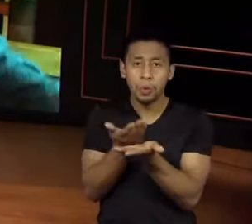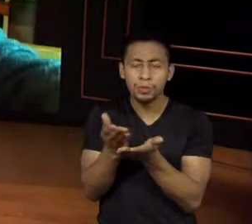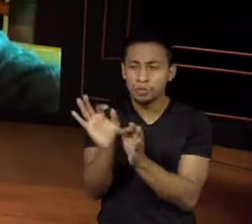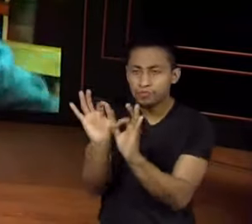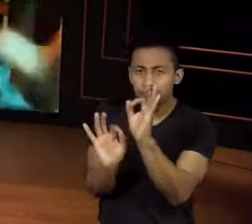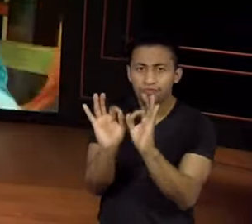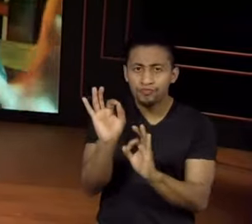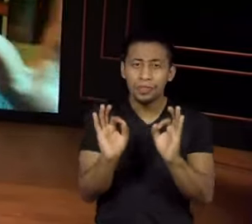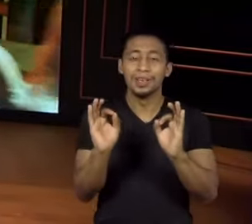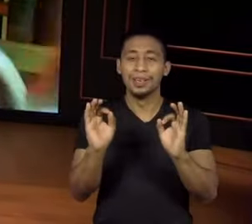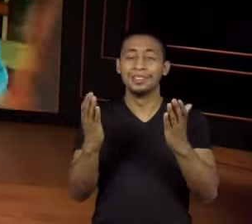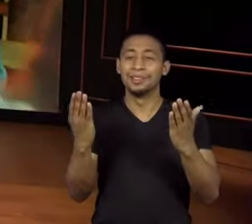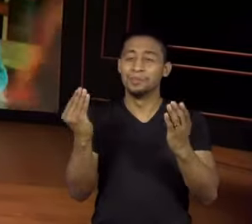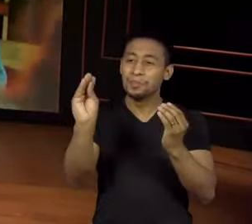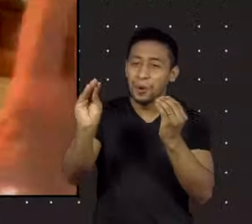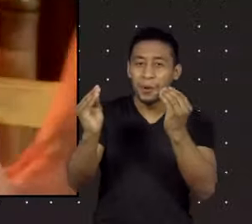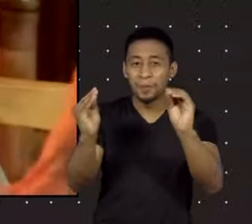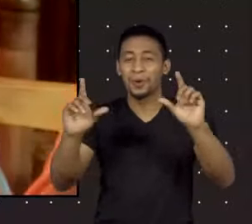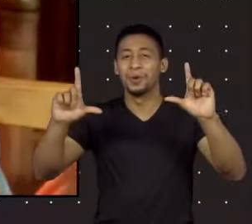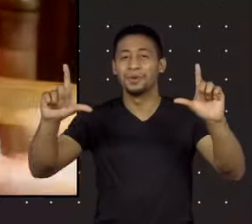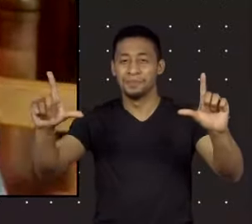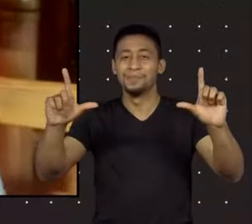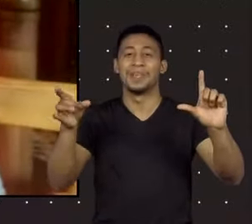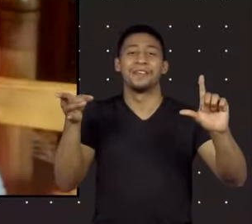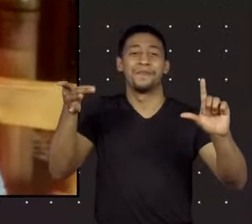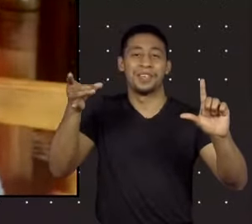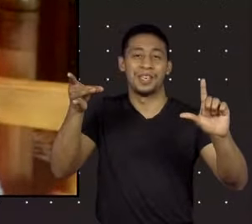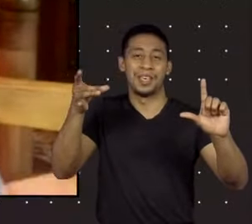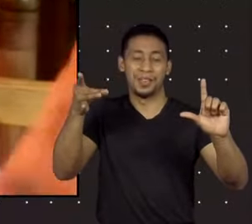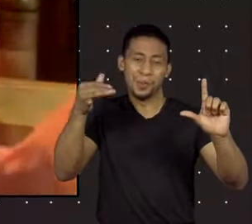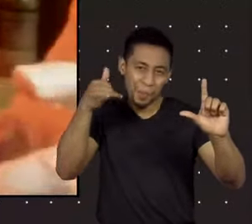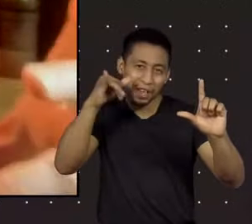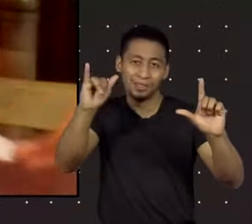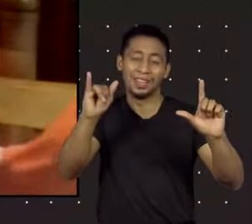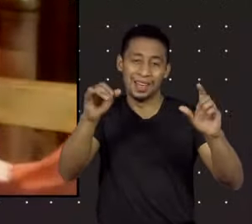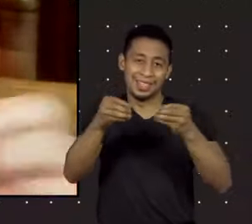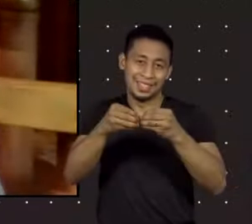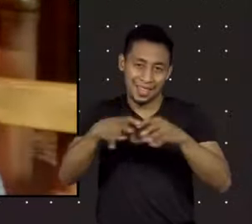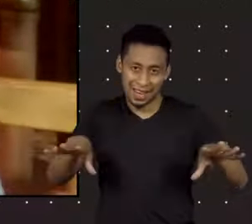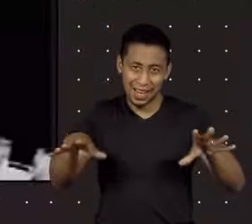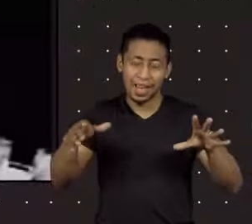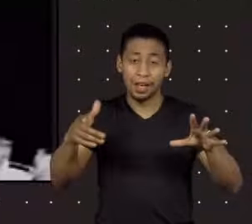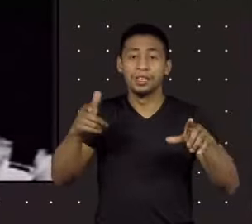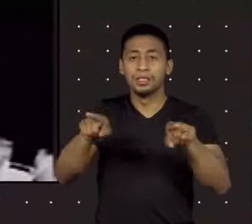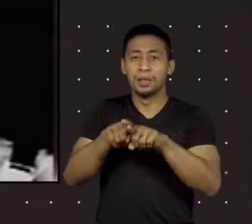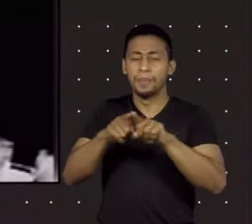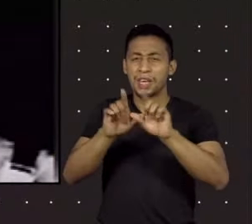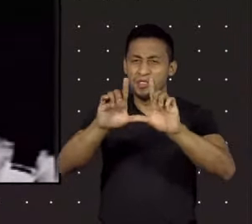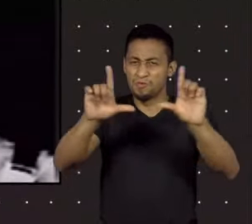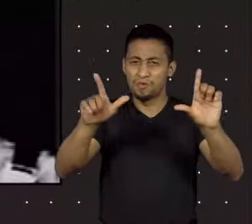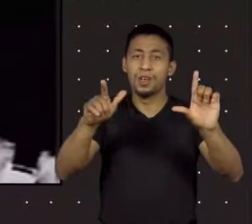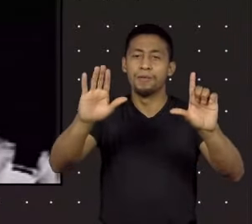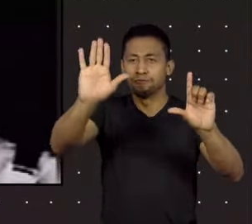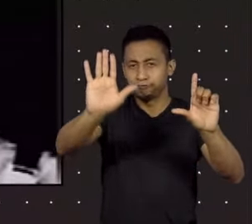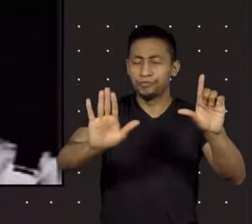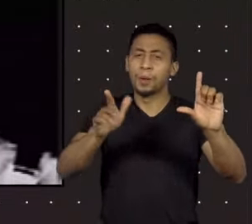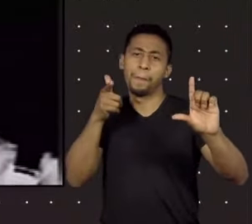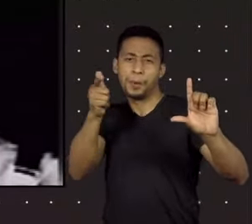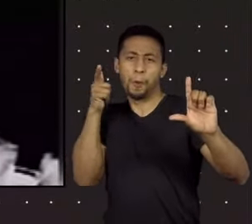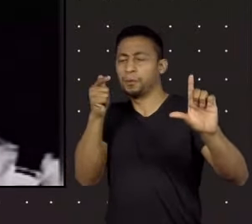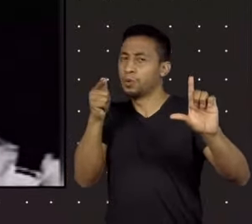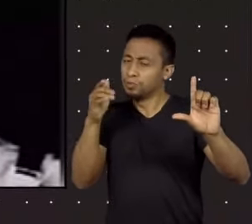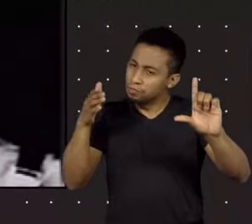em armários de vidro à prova de embutidos, né? Embutidos não, blindados. E aí, então, puderam fazer